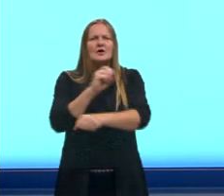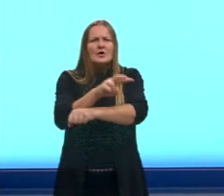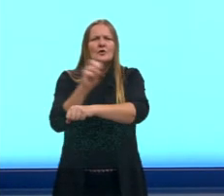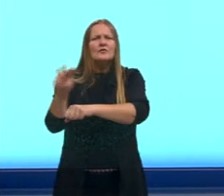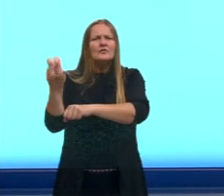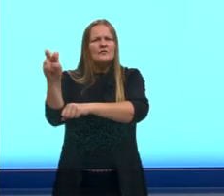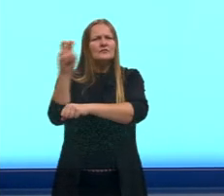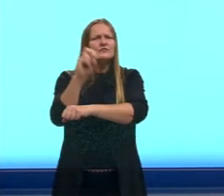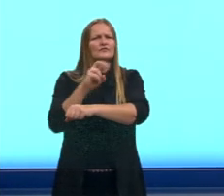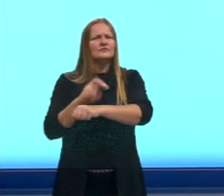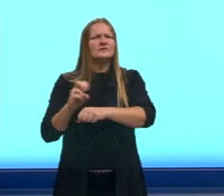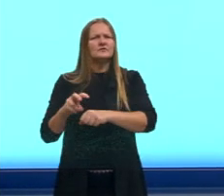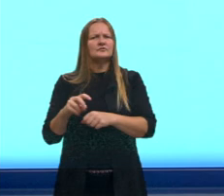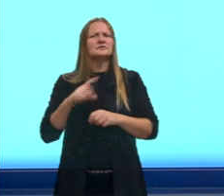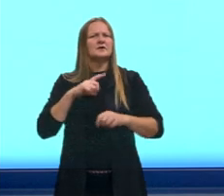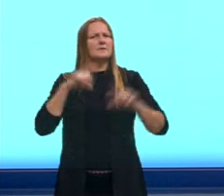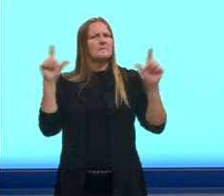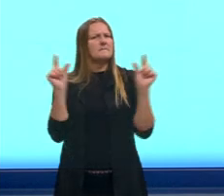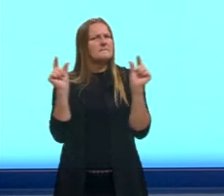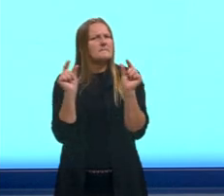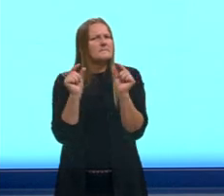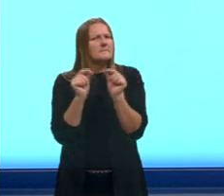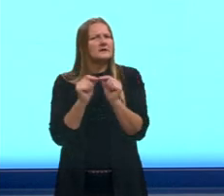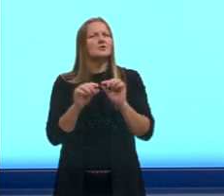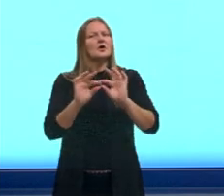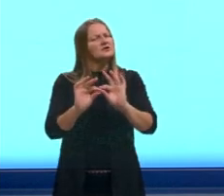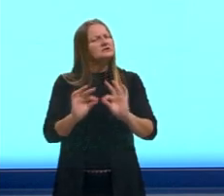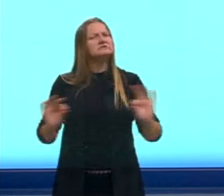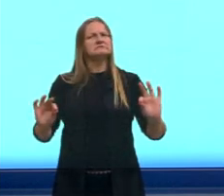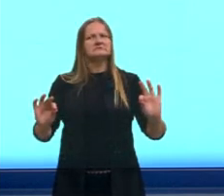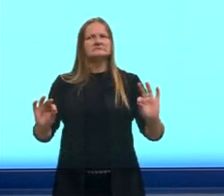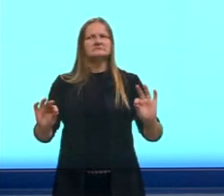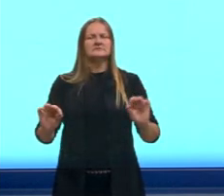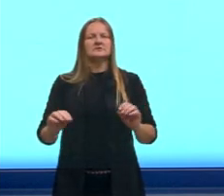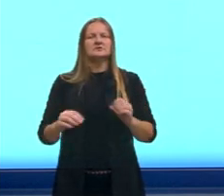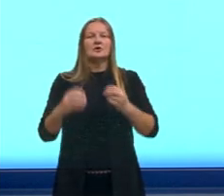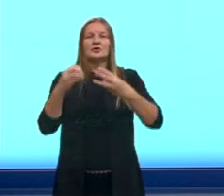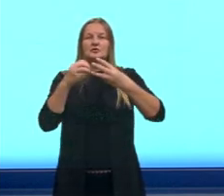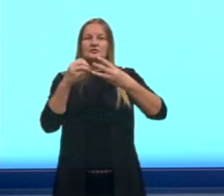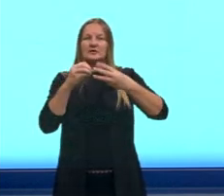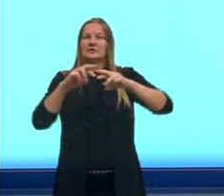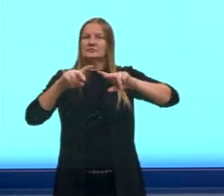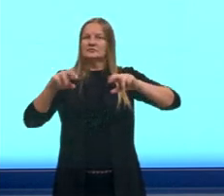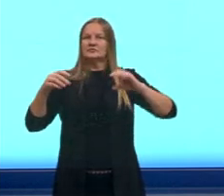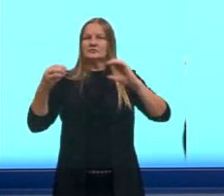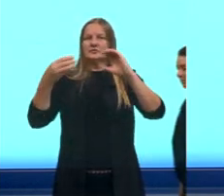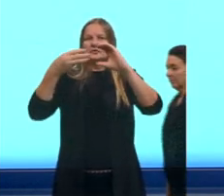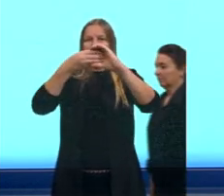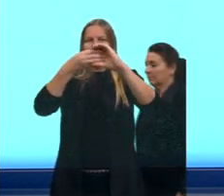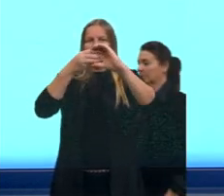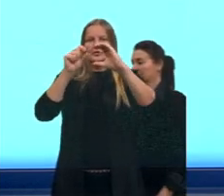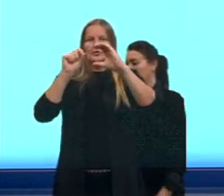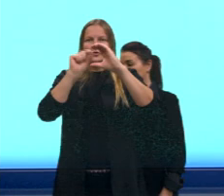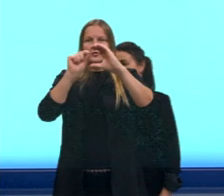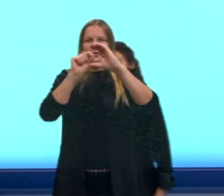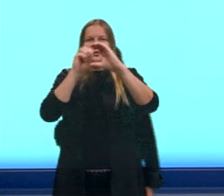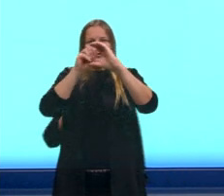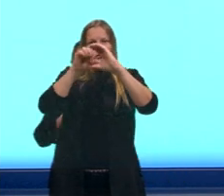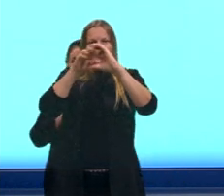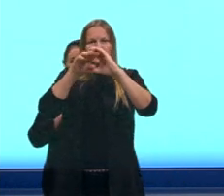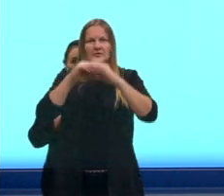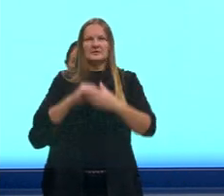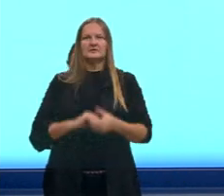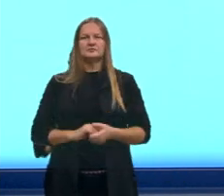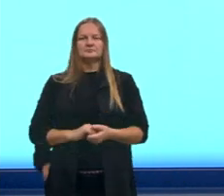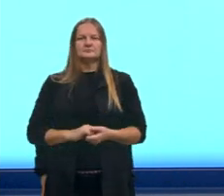vírus Ele tem menos coisas ainda ele é mais simples ainda que uma célula procarionte ele só